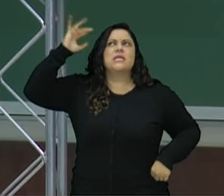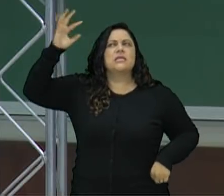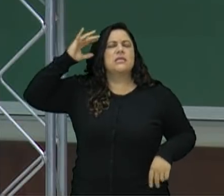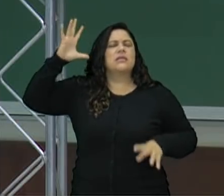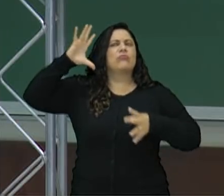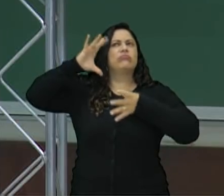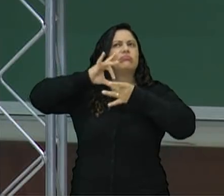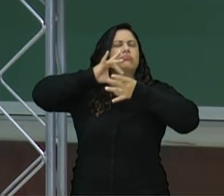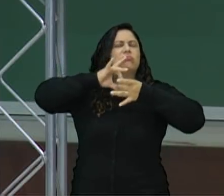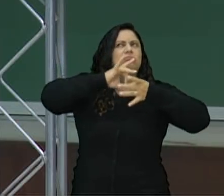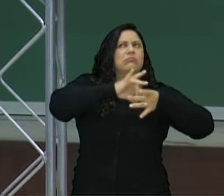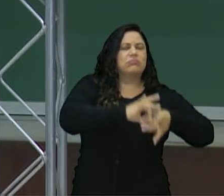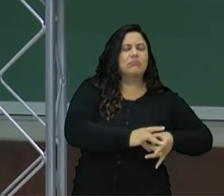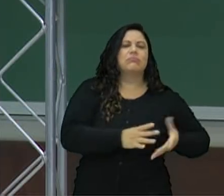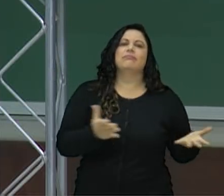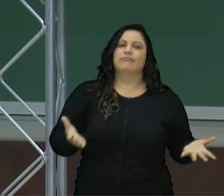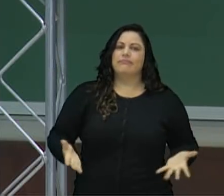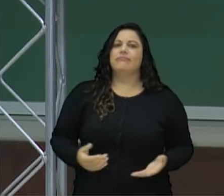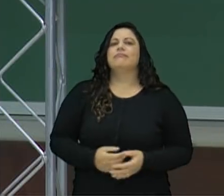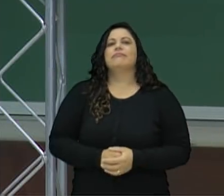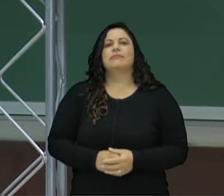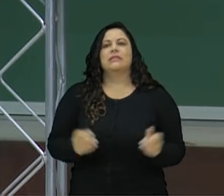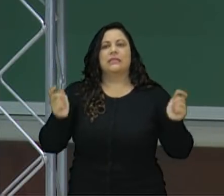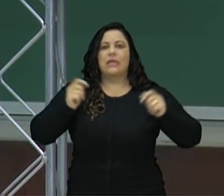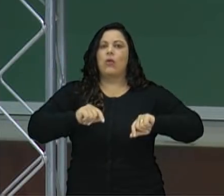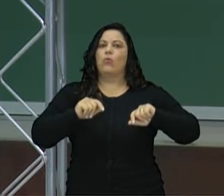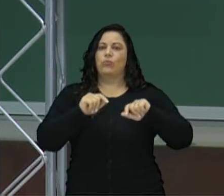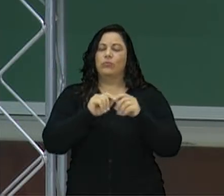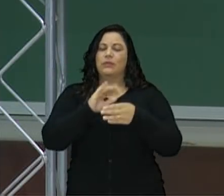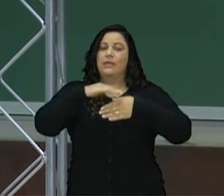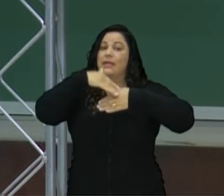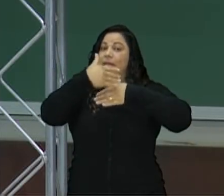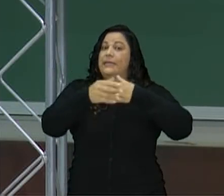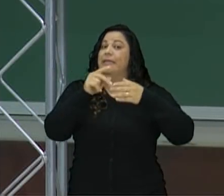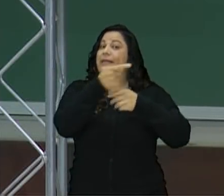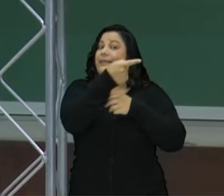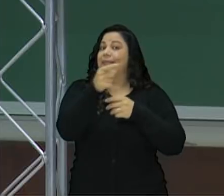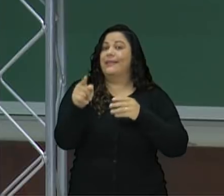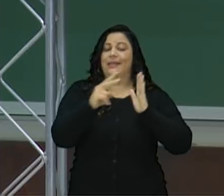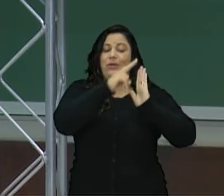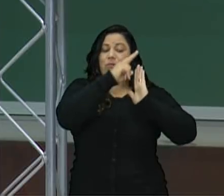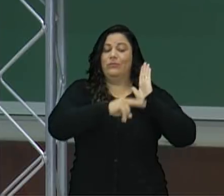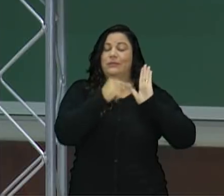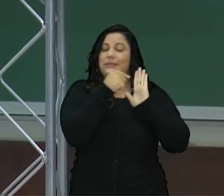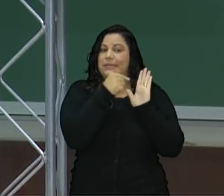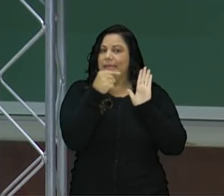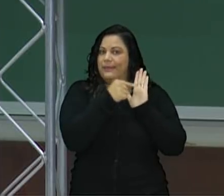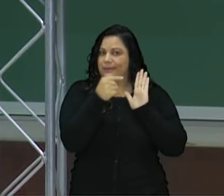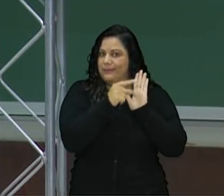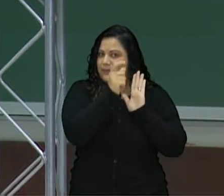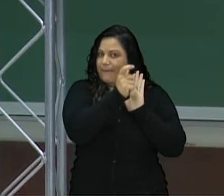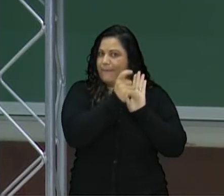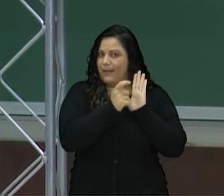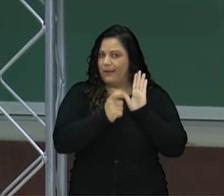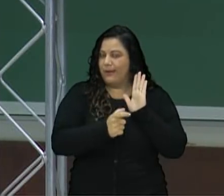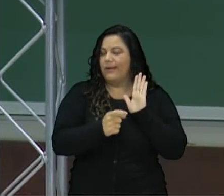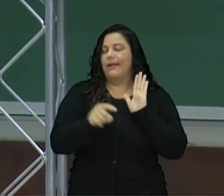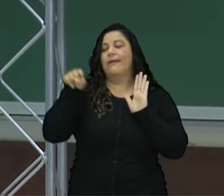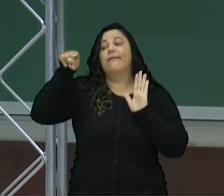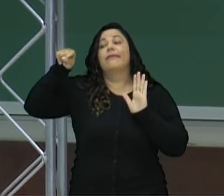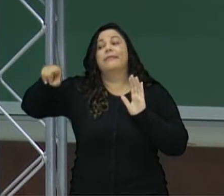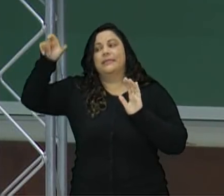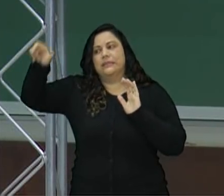texto. Então, existem elementos que são extraverbais, que não são ditos explicitamente no texto, mas que o leitor